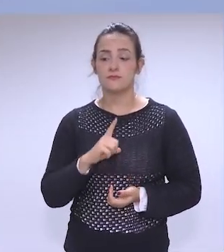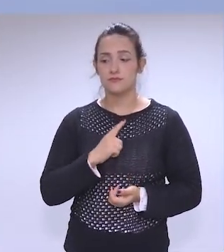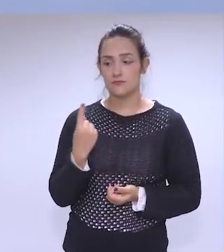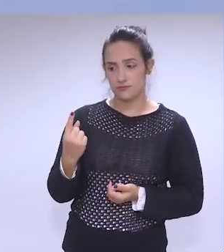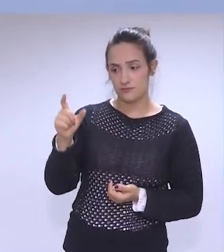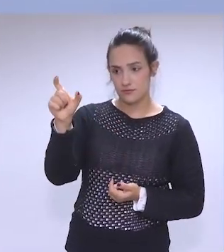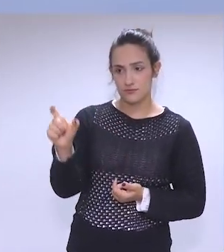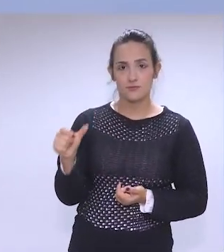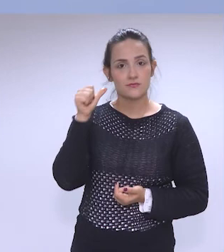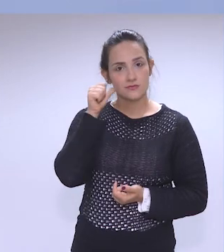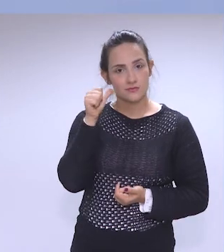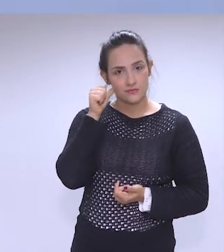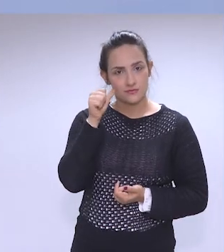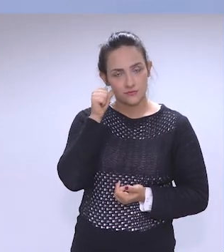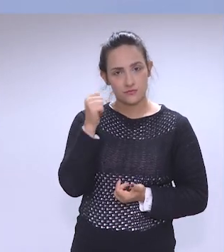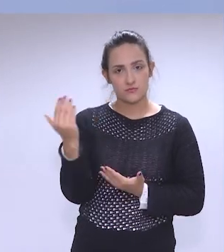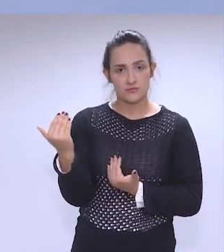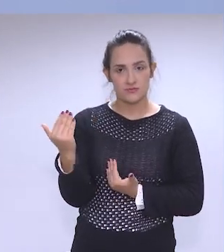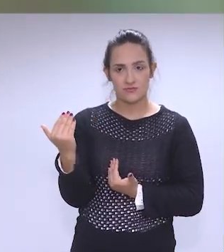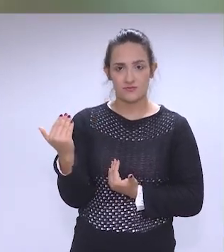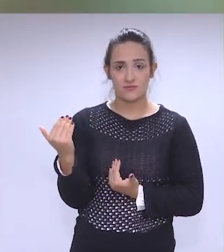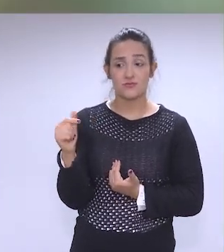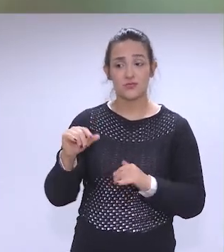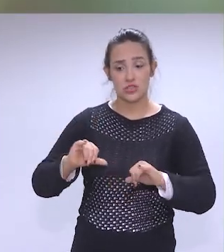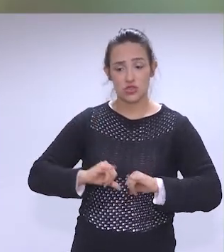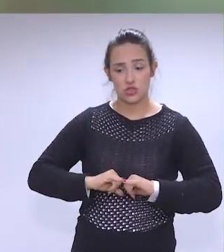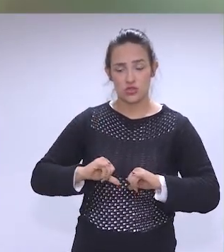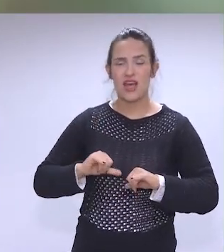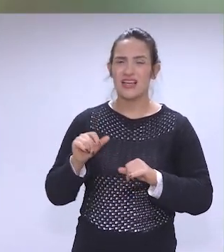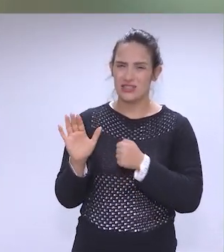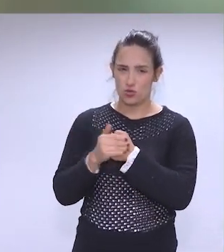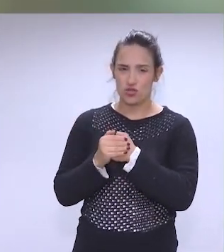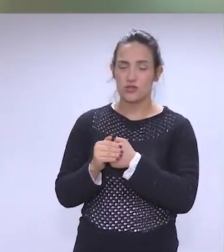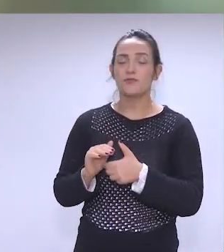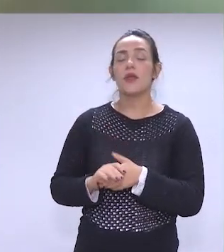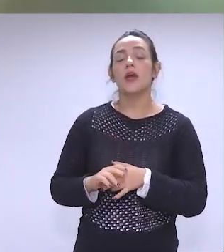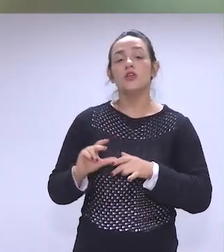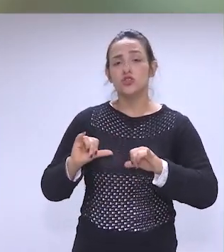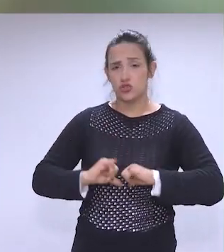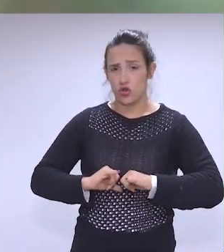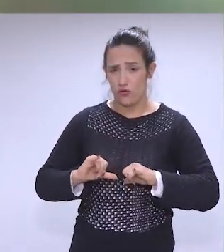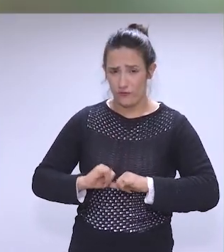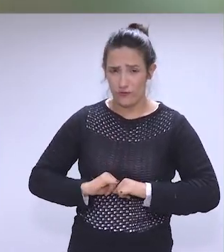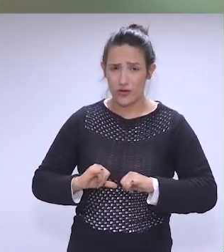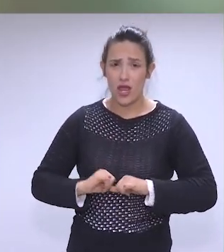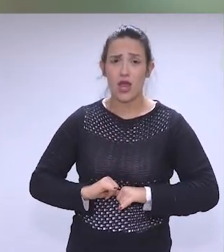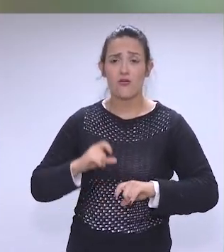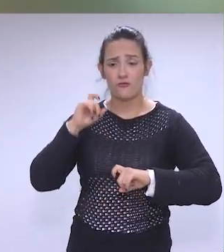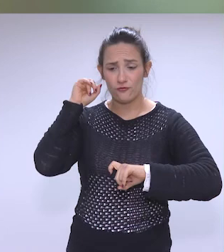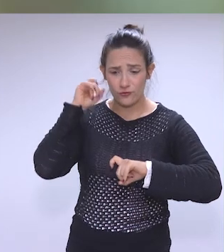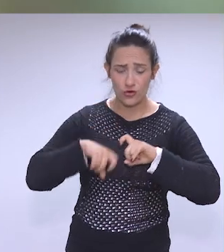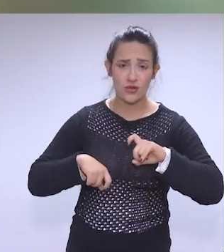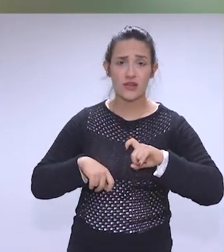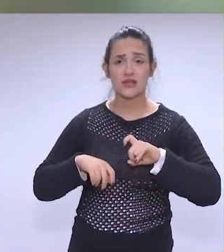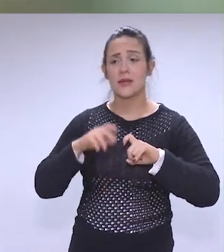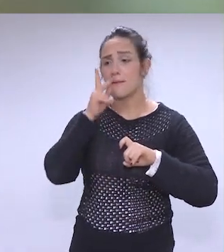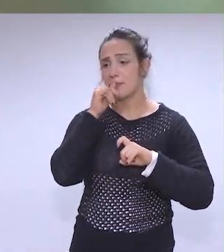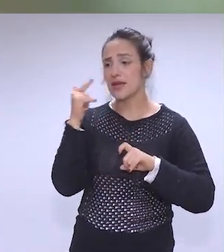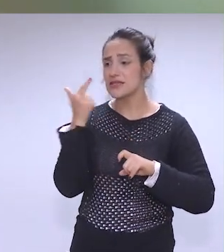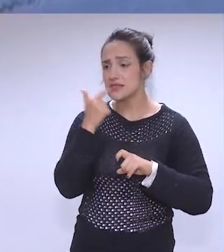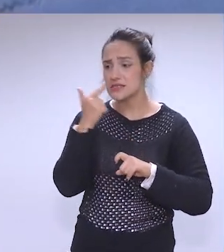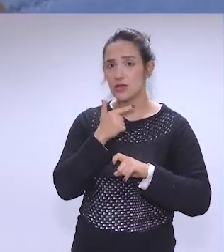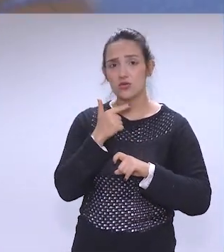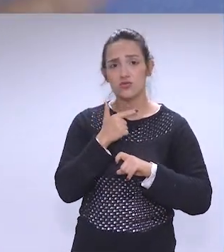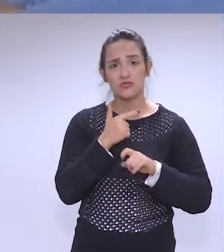Esta adolescente, que prefere não mostrar o rosto, sofreu violência sexual do padrasto. A mãe demorou a acreditar na versão da